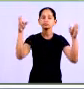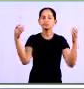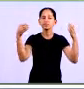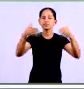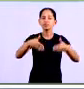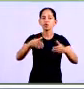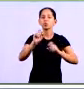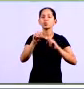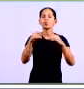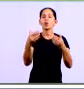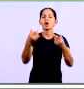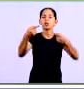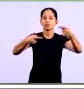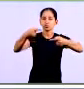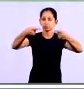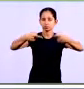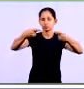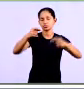procurou, através